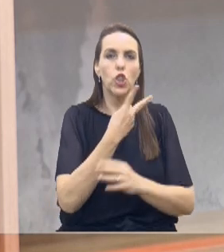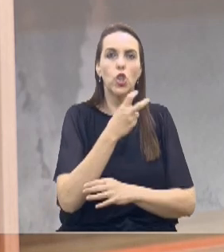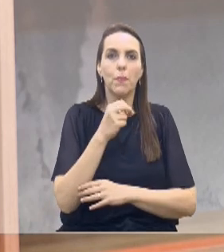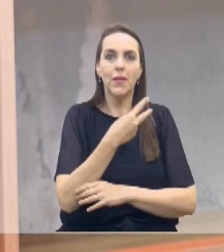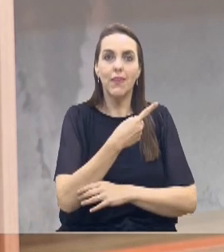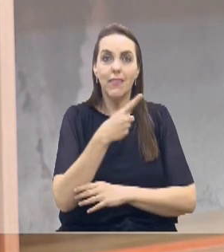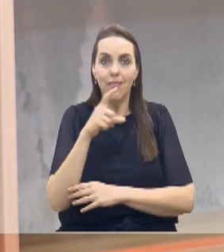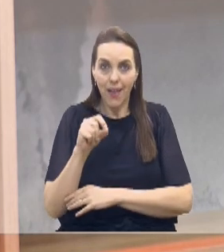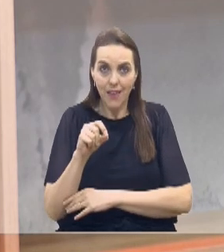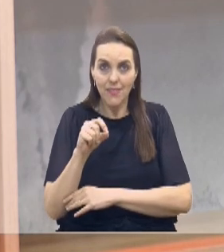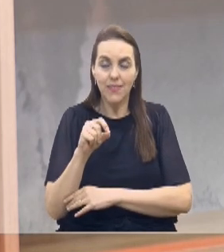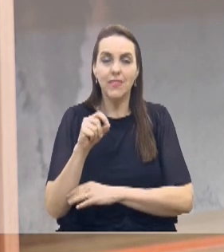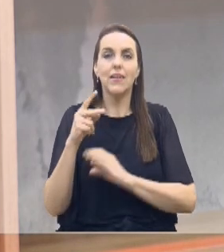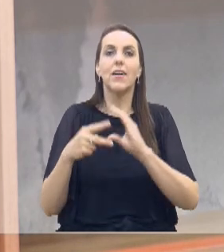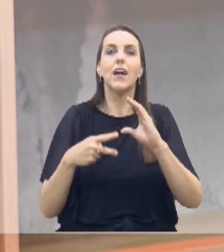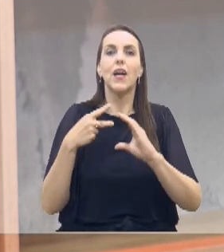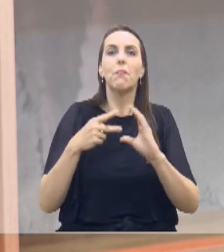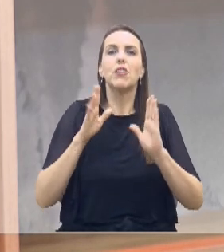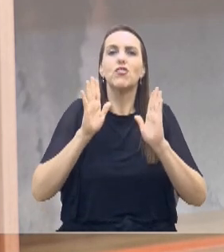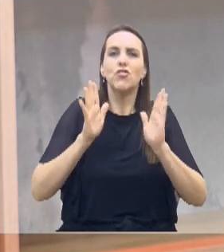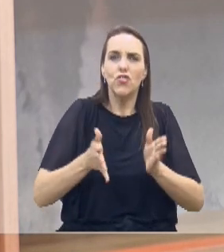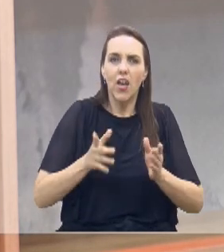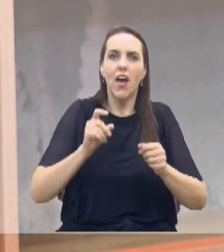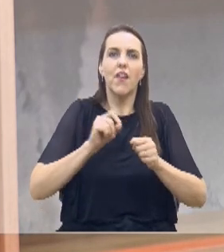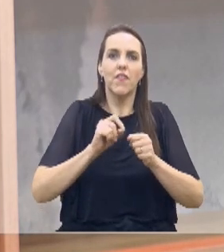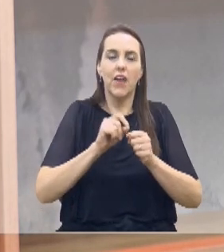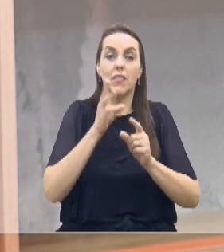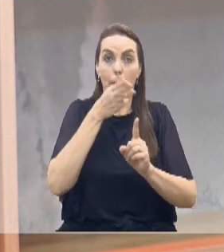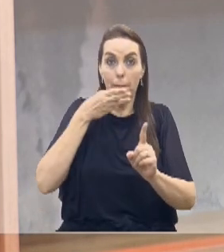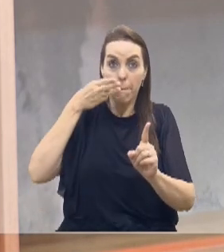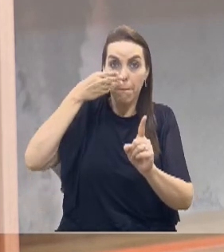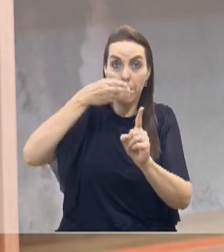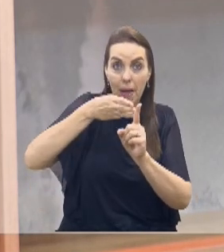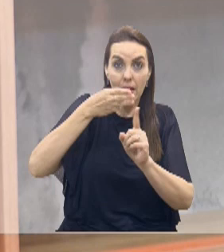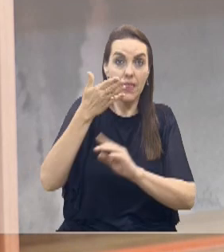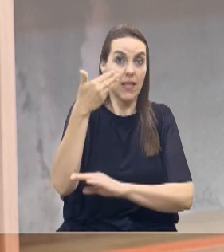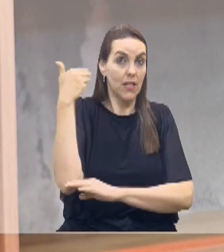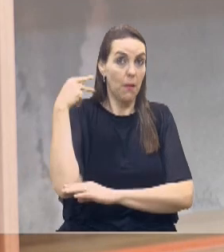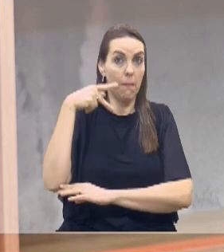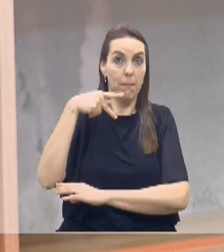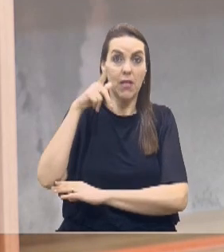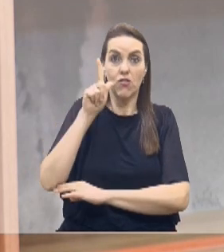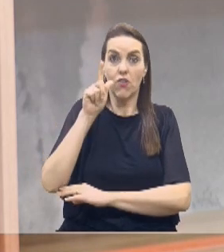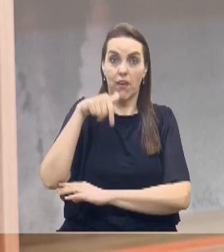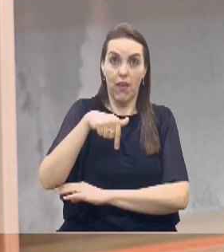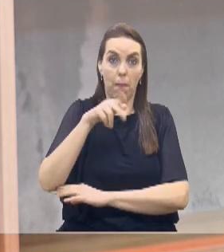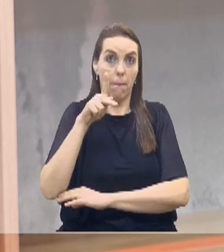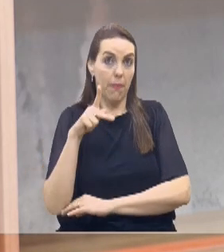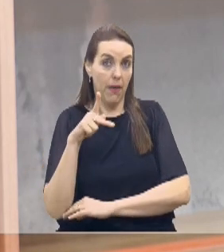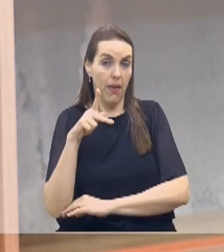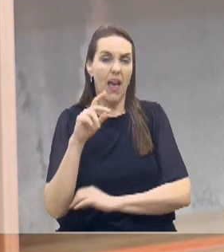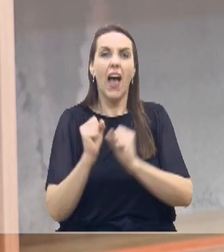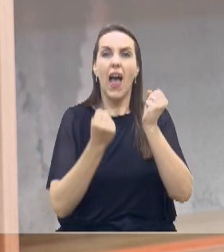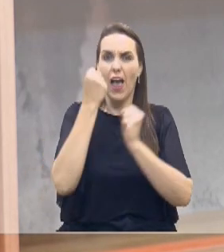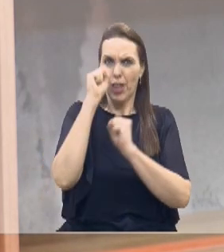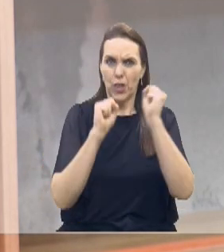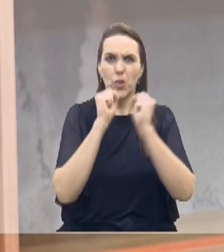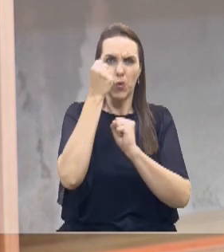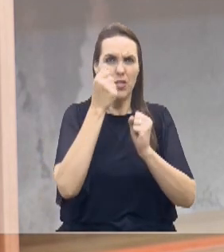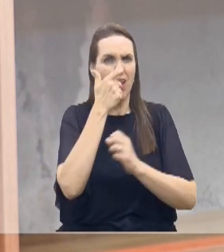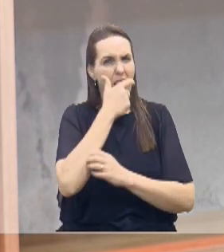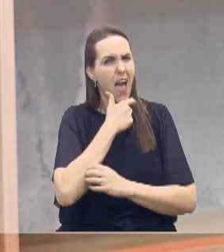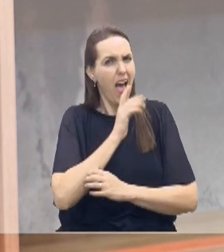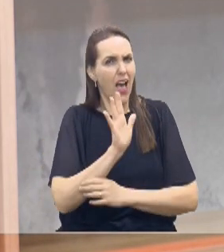já praticava aquelas metas do antigo PGQP. Eu não sei se na indústria isso ainda é feito. E